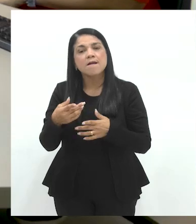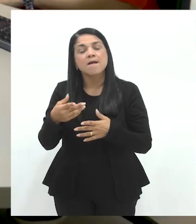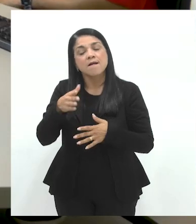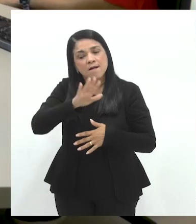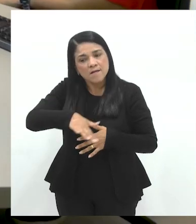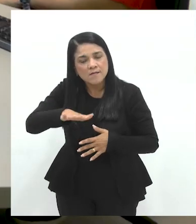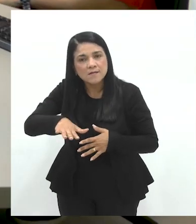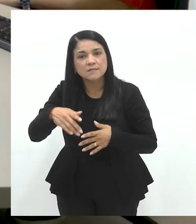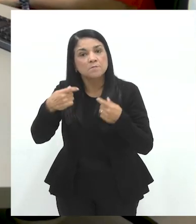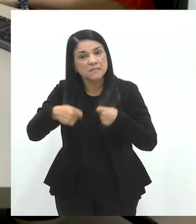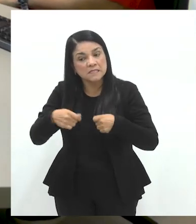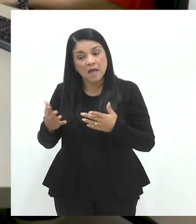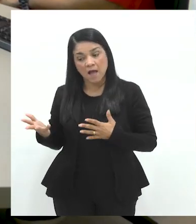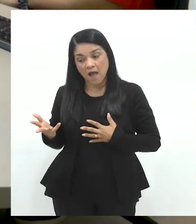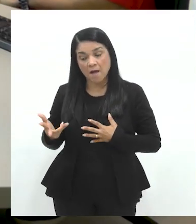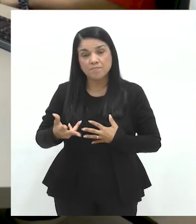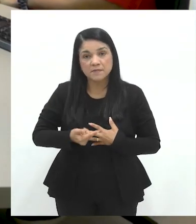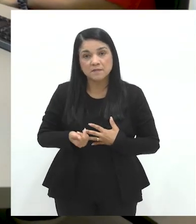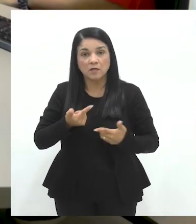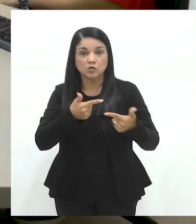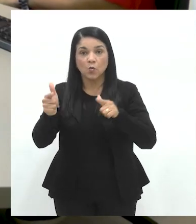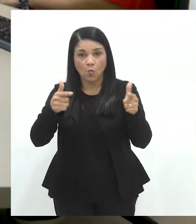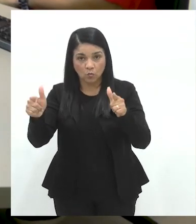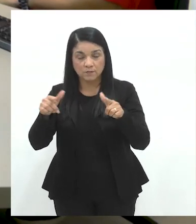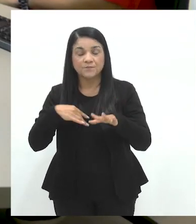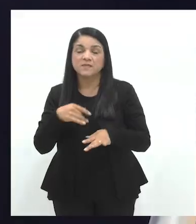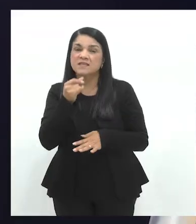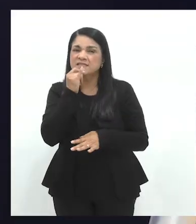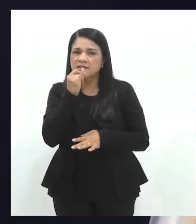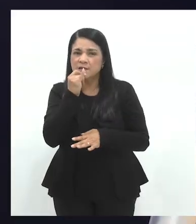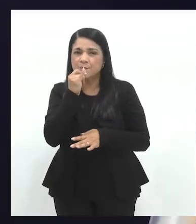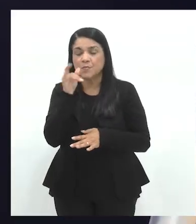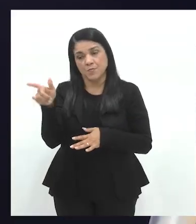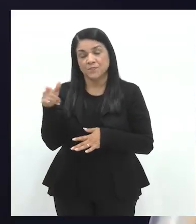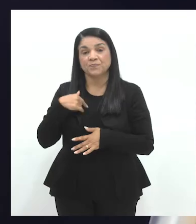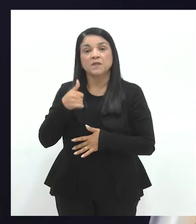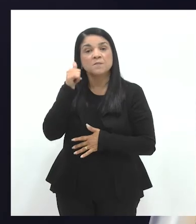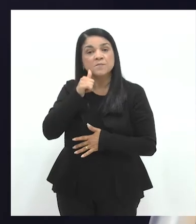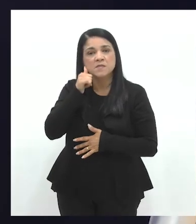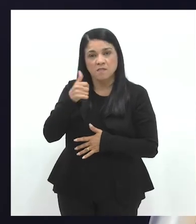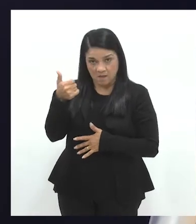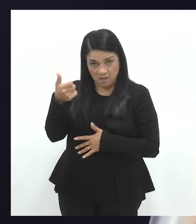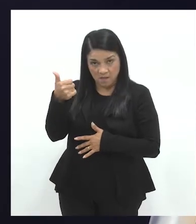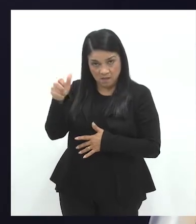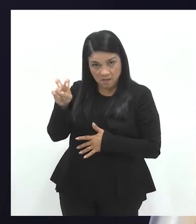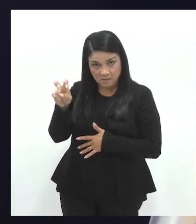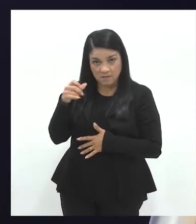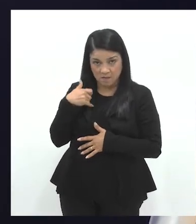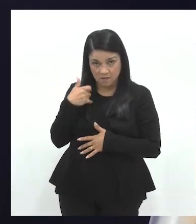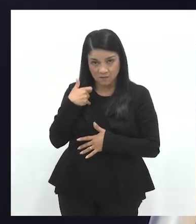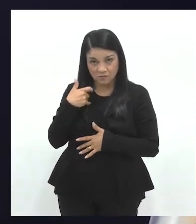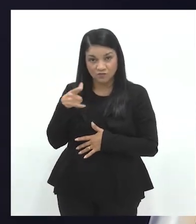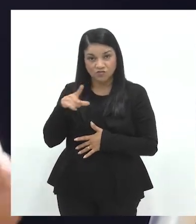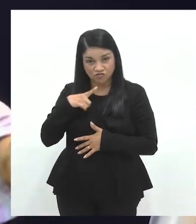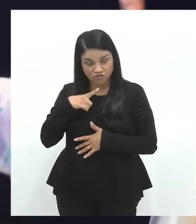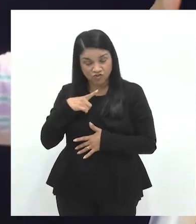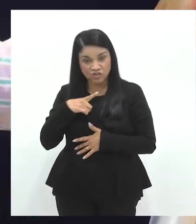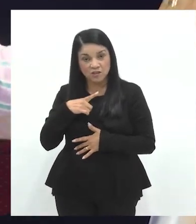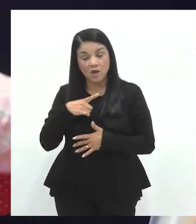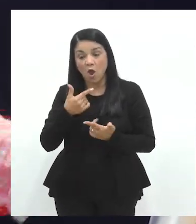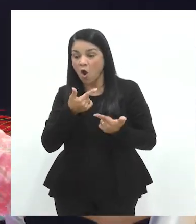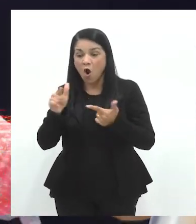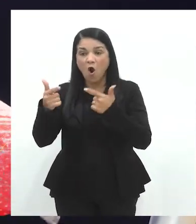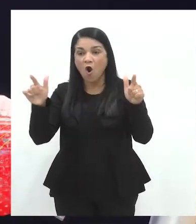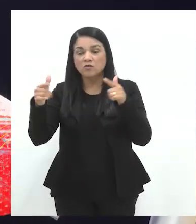de outras habilidades também. É perceber, por exemplo, esse exemplo que eu te dei dessa paciente, Hum. ela estava deixando